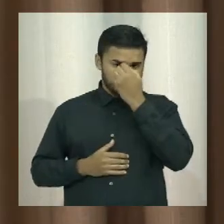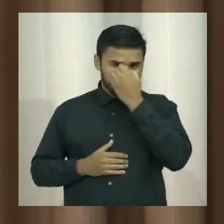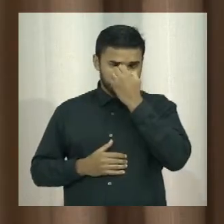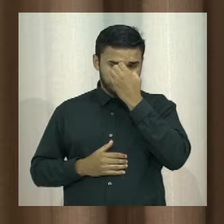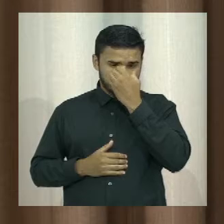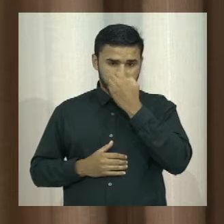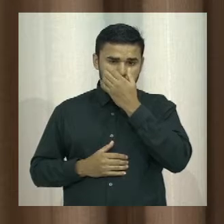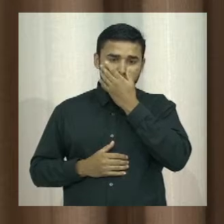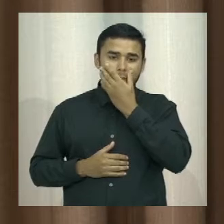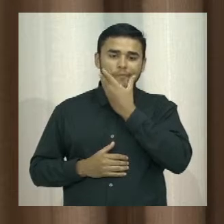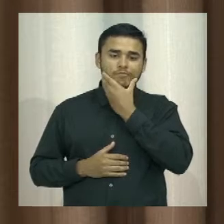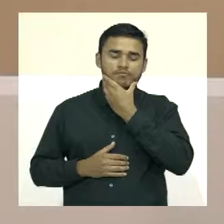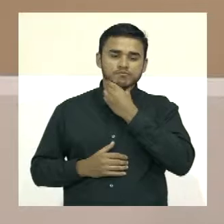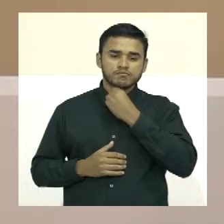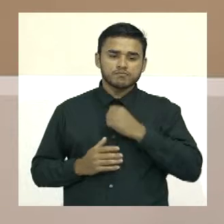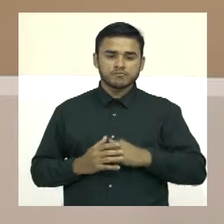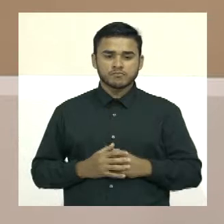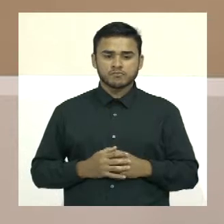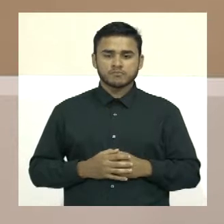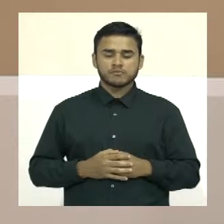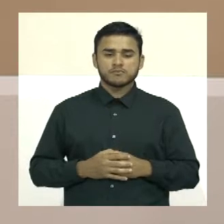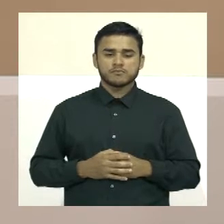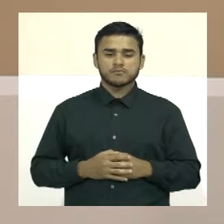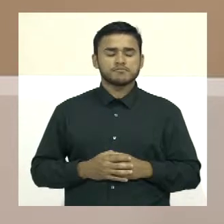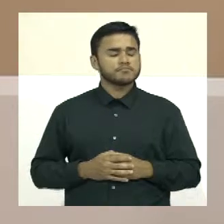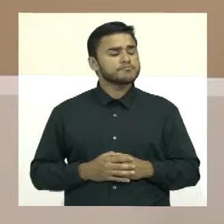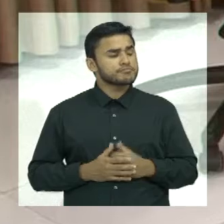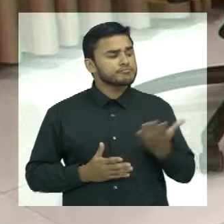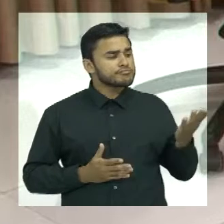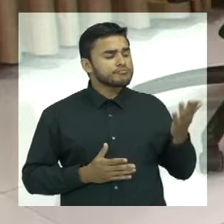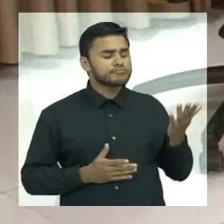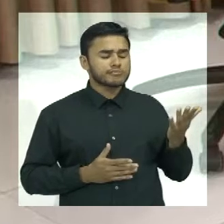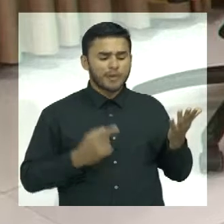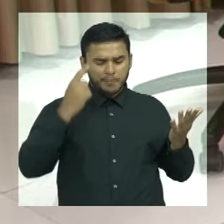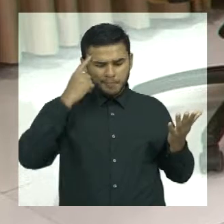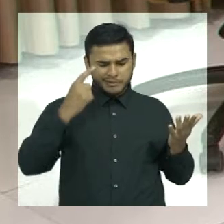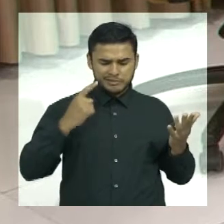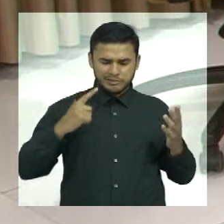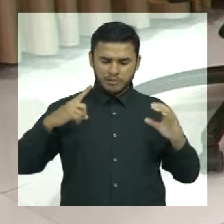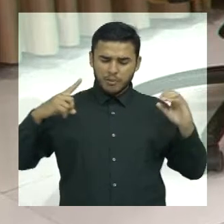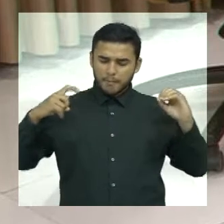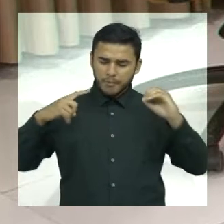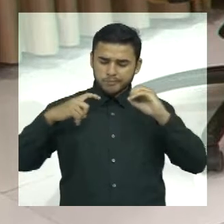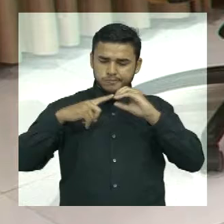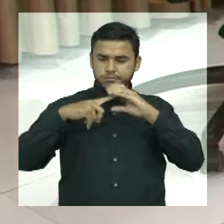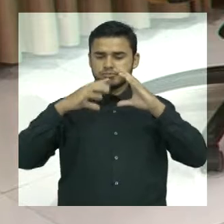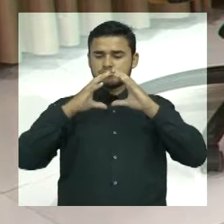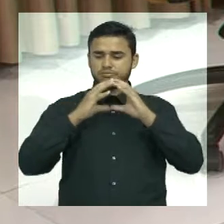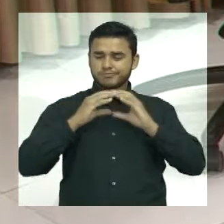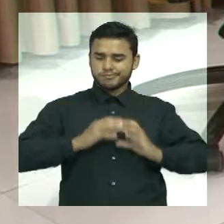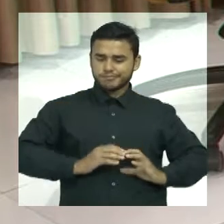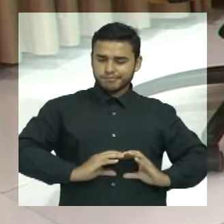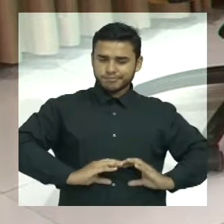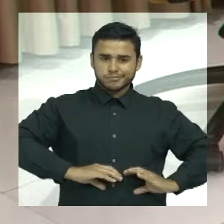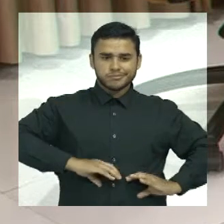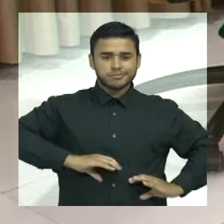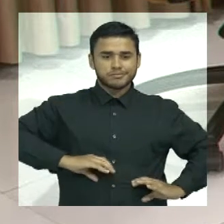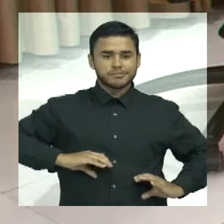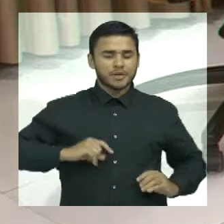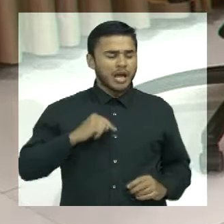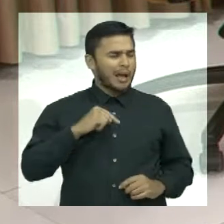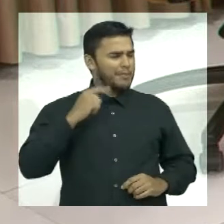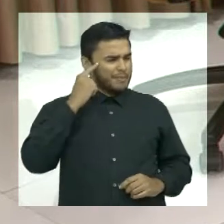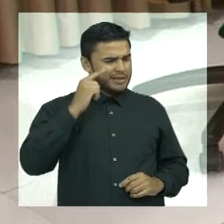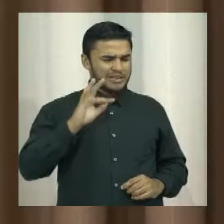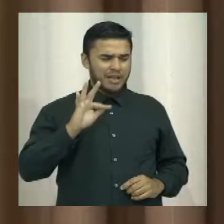como a senhora bem citou, né, vereadora, muitas pessoas acham que por ser um feto, né, nesse sinônimo também que a gente possa